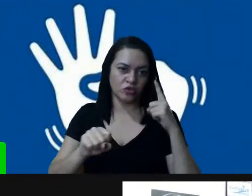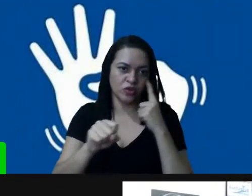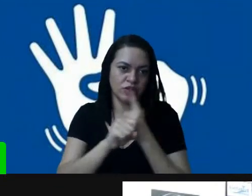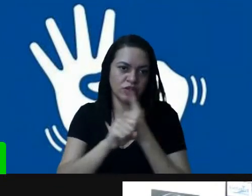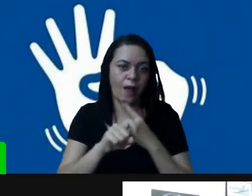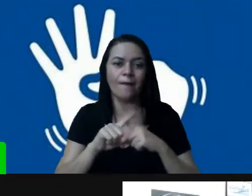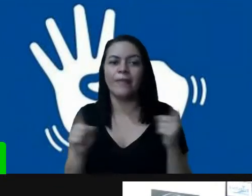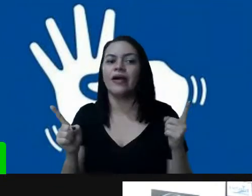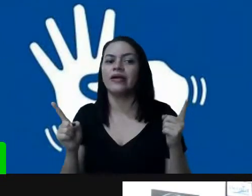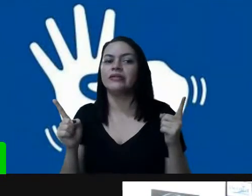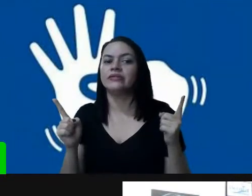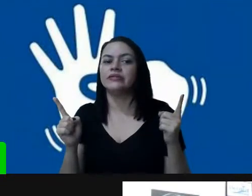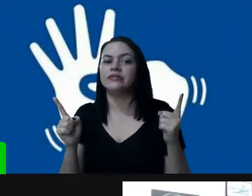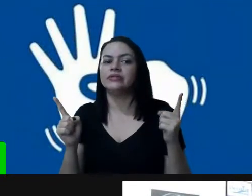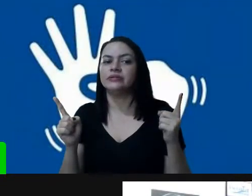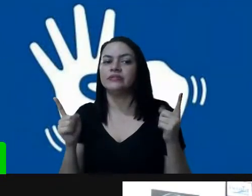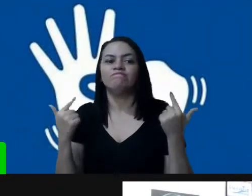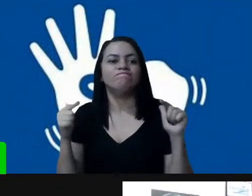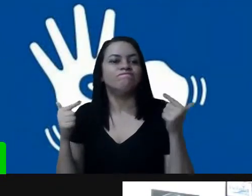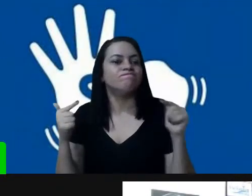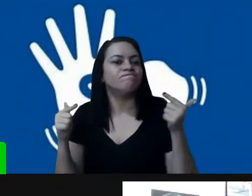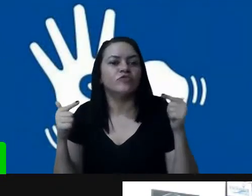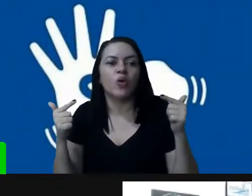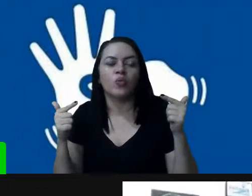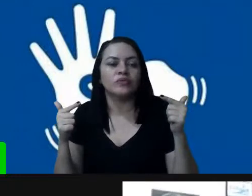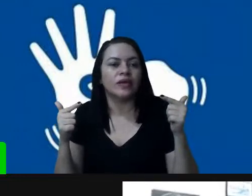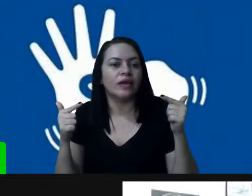eles não têm essa visão